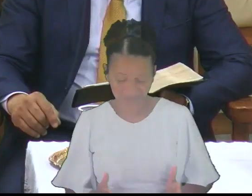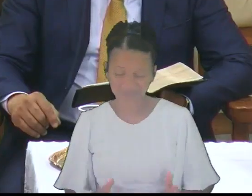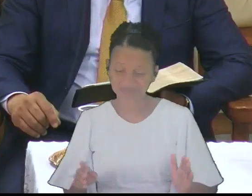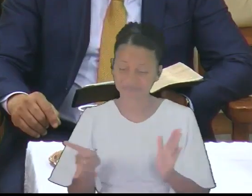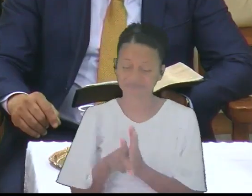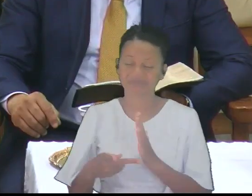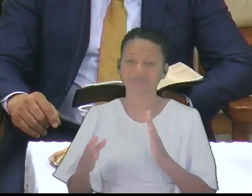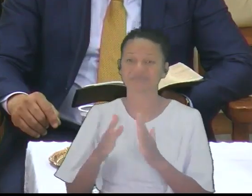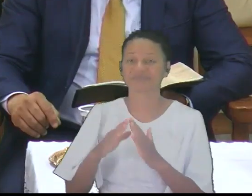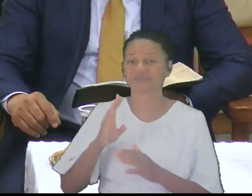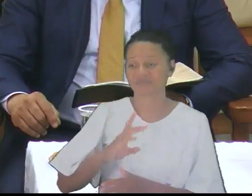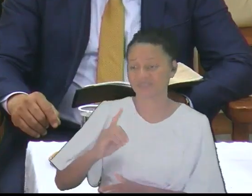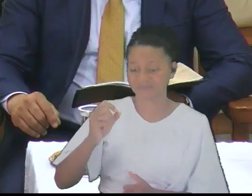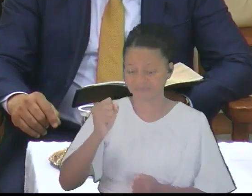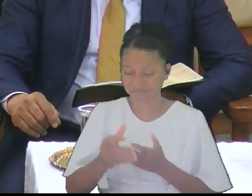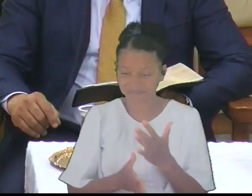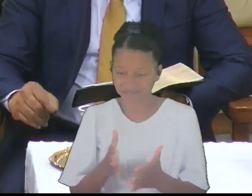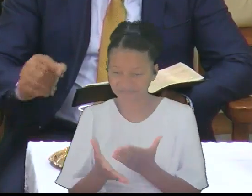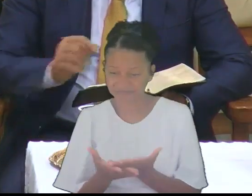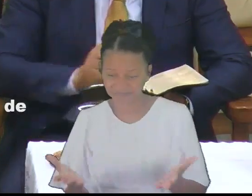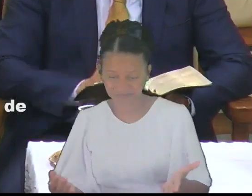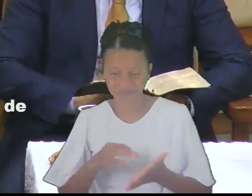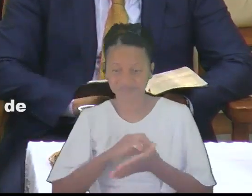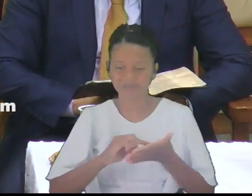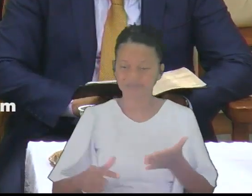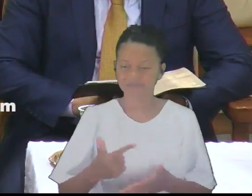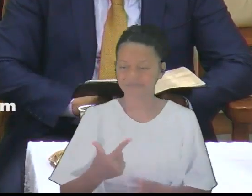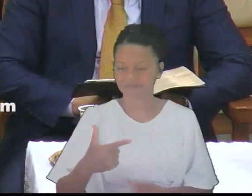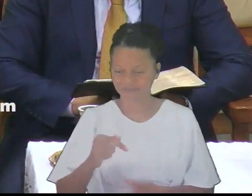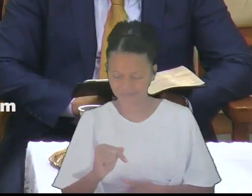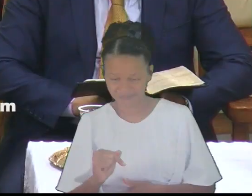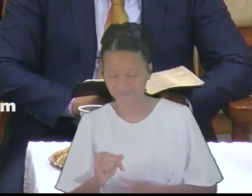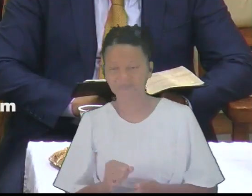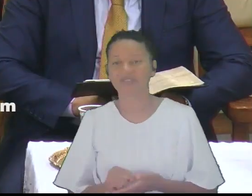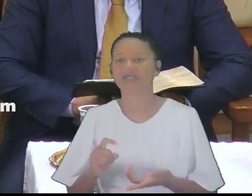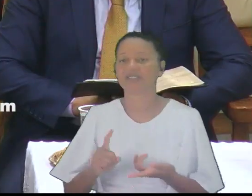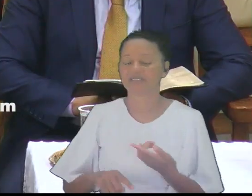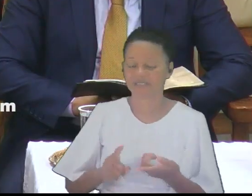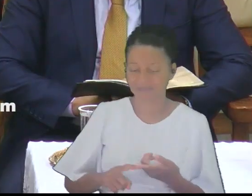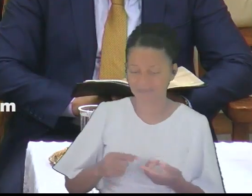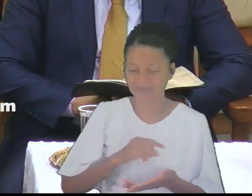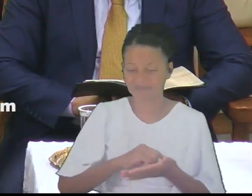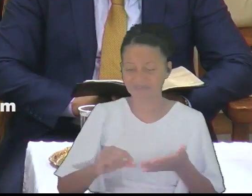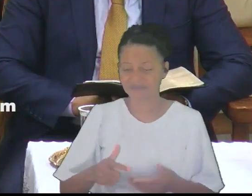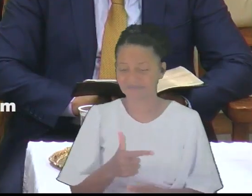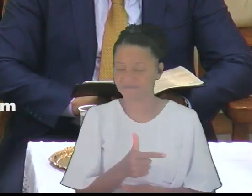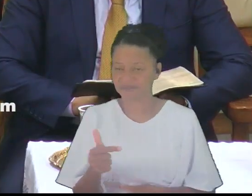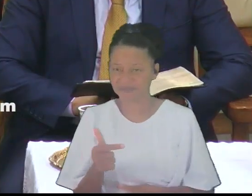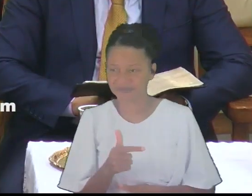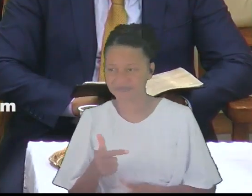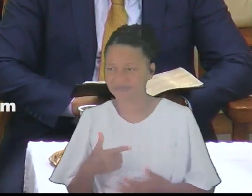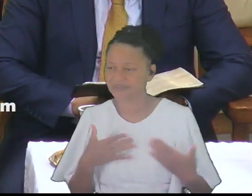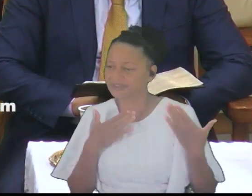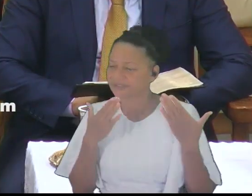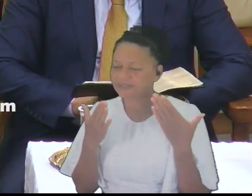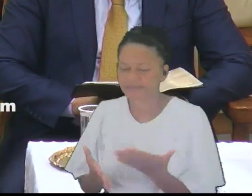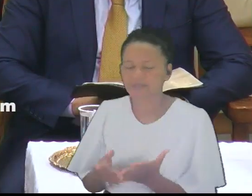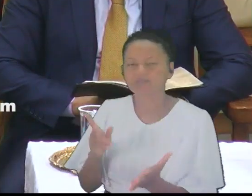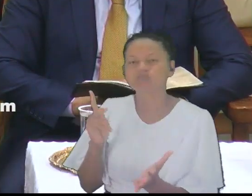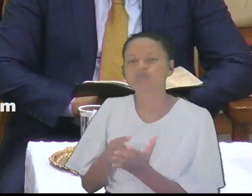Deus. Aí ele diz aqui, versículo 27... Versículo 22, cheguemo-nos com